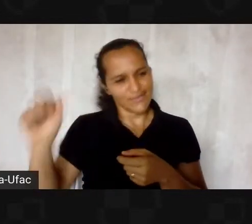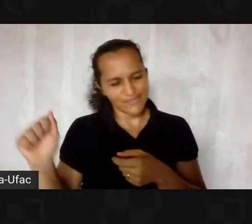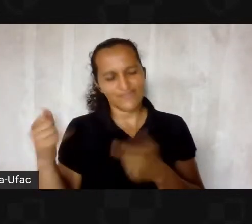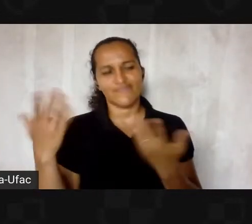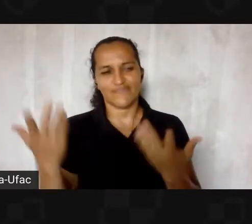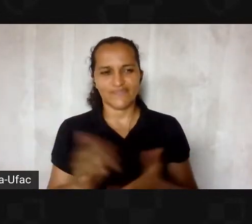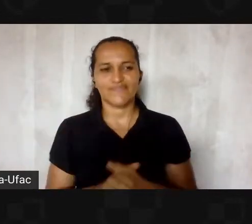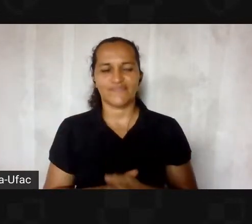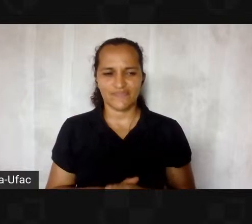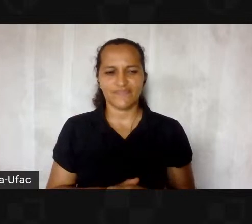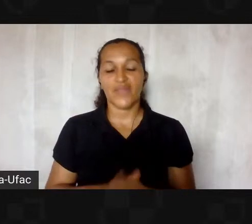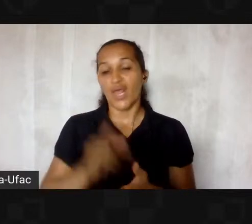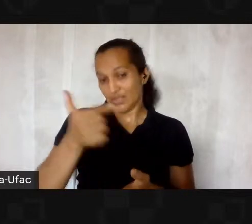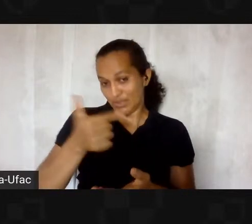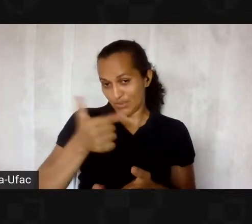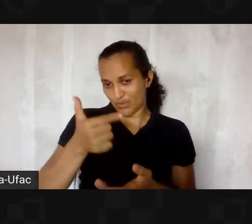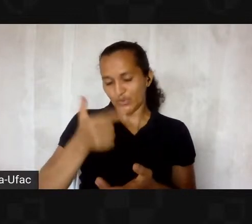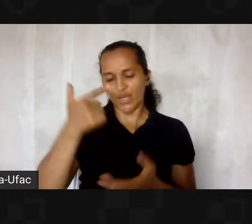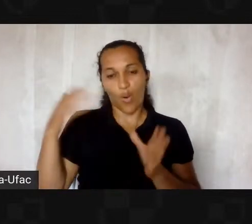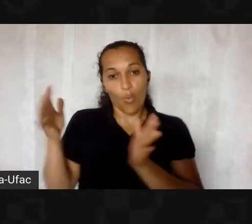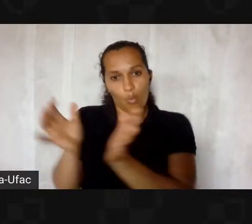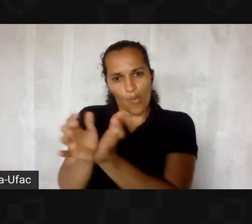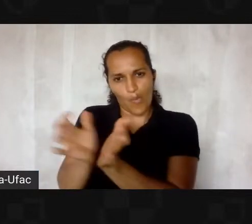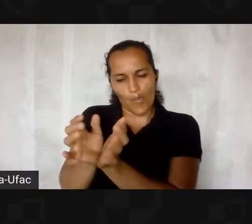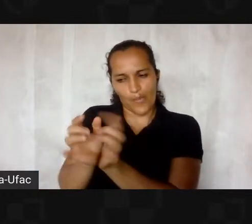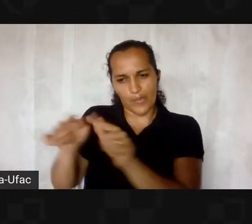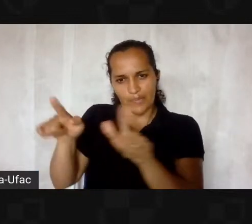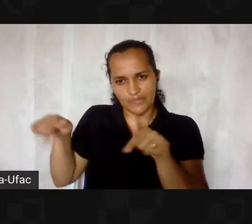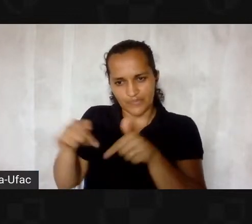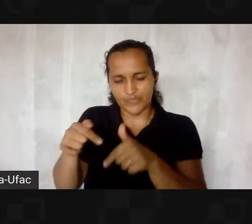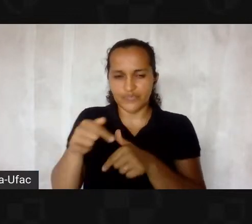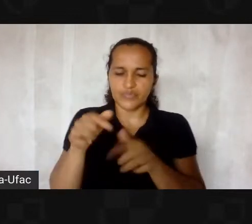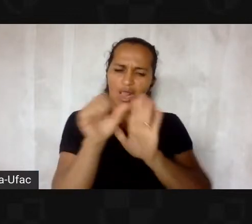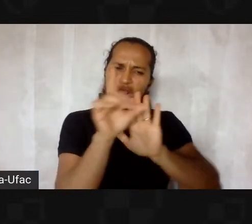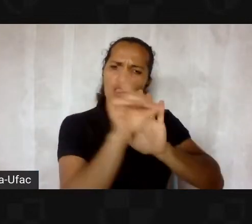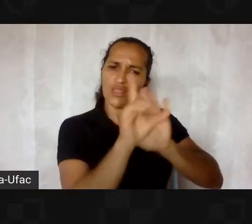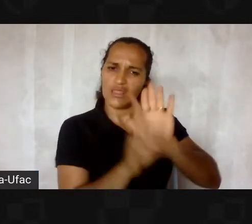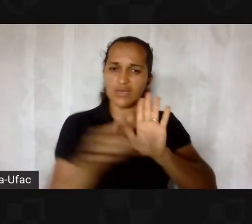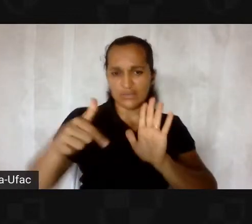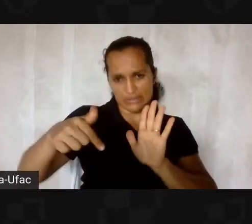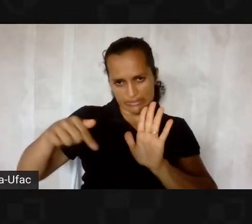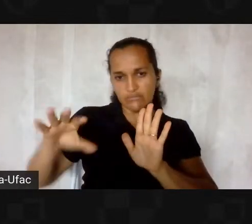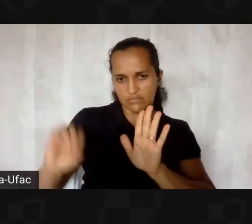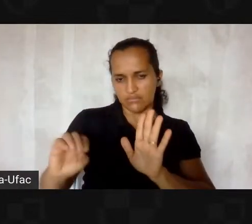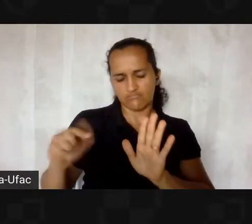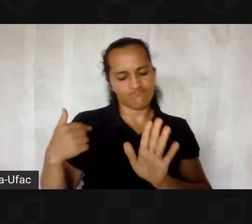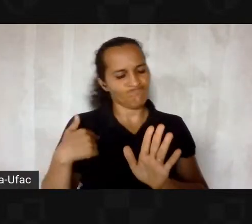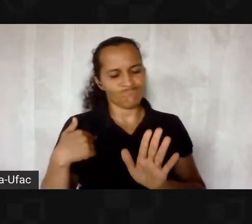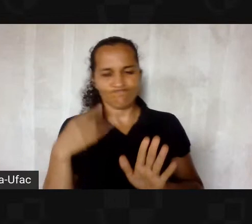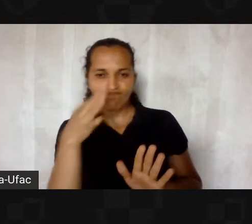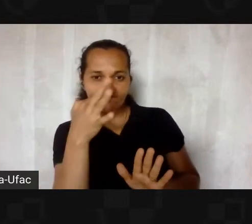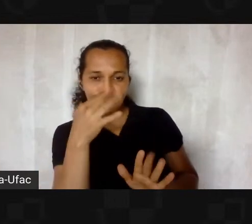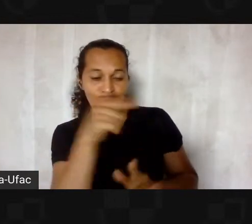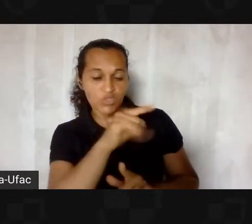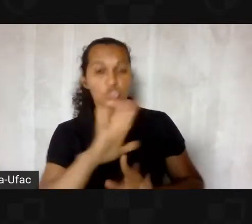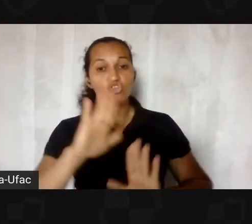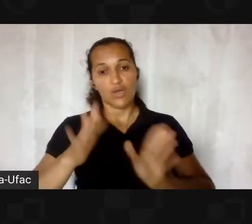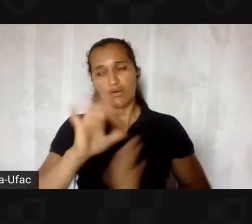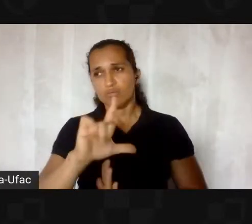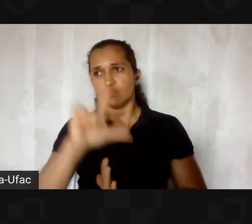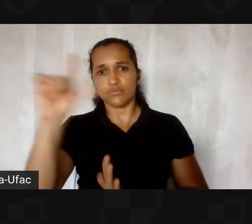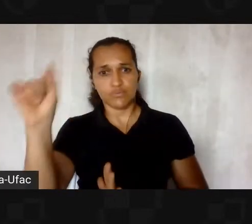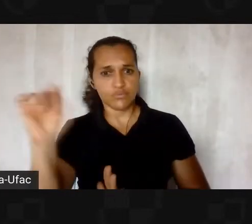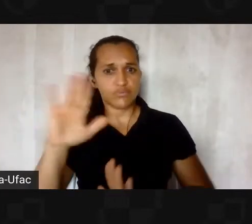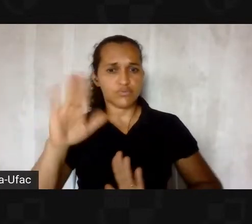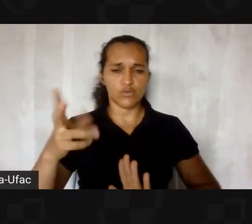turma, na década de 70, eu não acompanhei, porque eu estava fora, já tinha saído por problemas